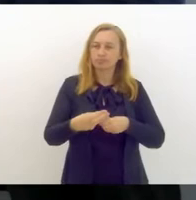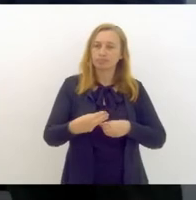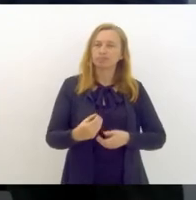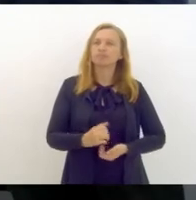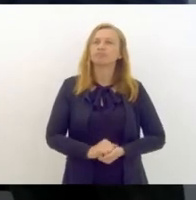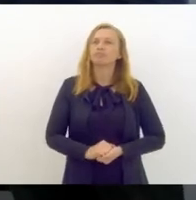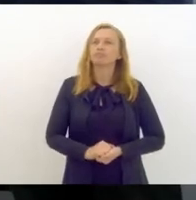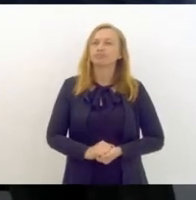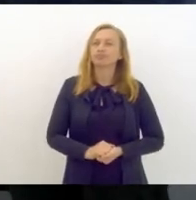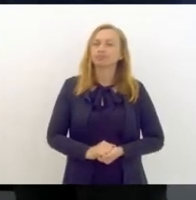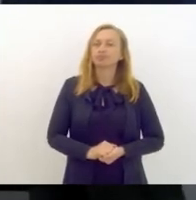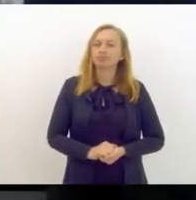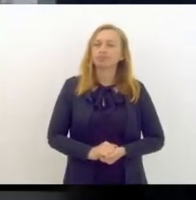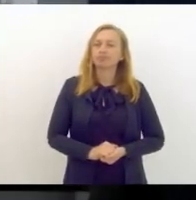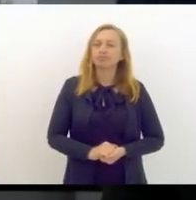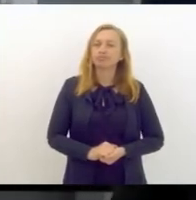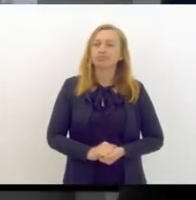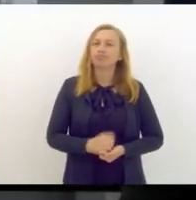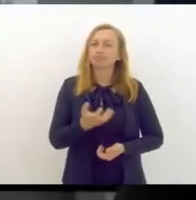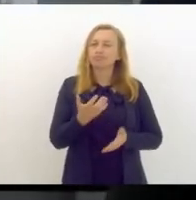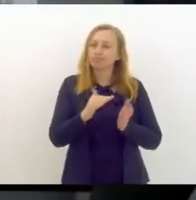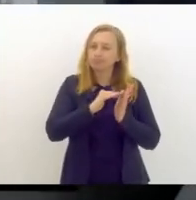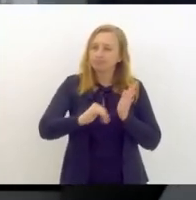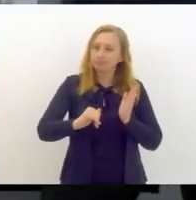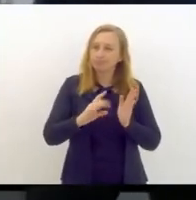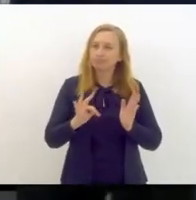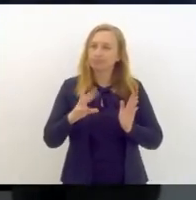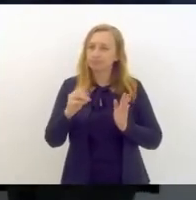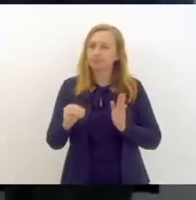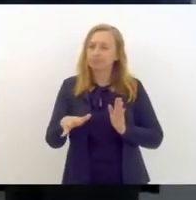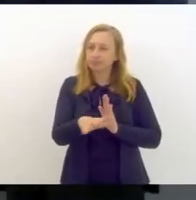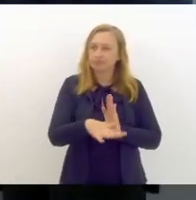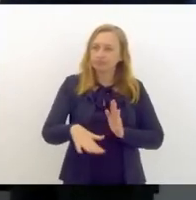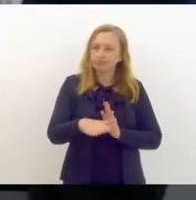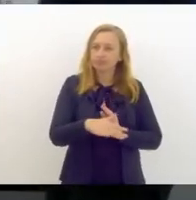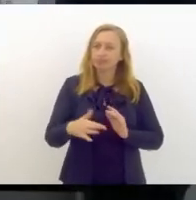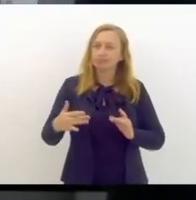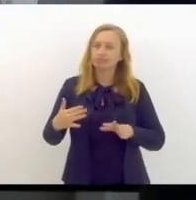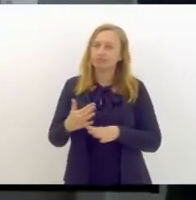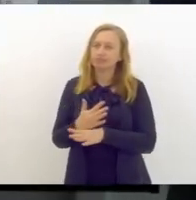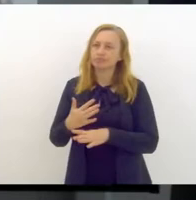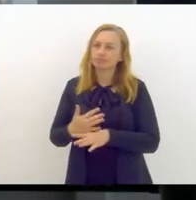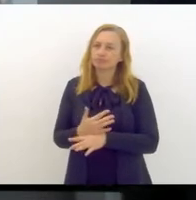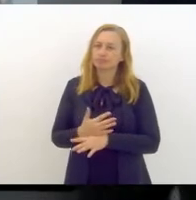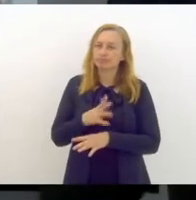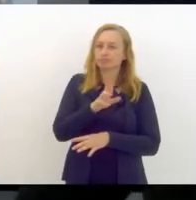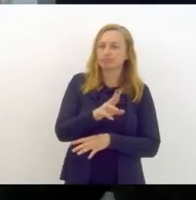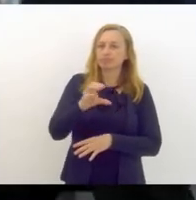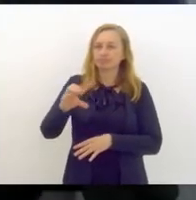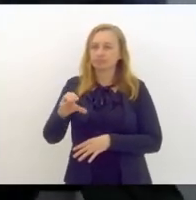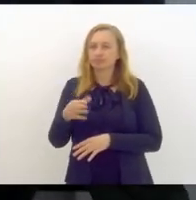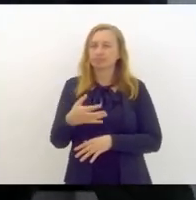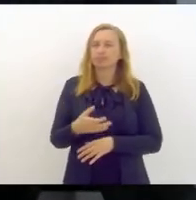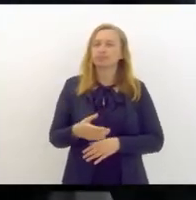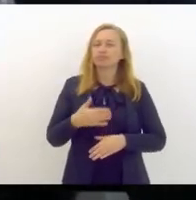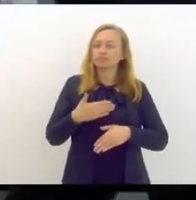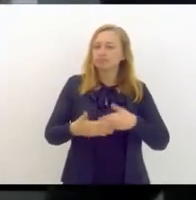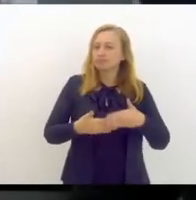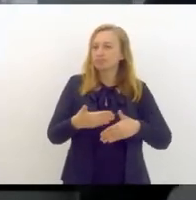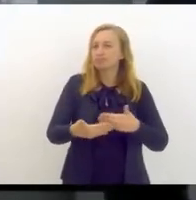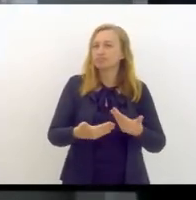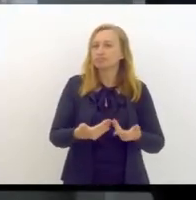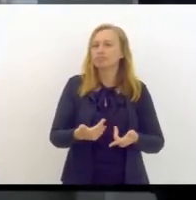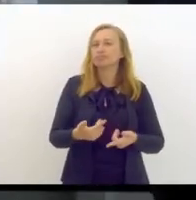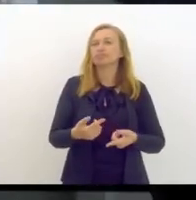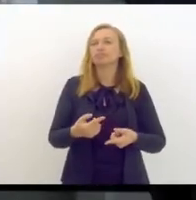baixo impacto. A gente quer retirar toda a área urbana consolidada dentro dos limites da UC. Então, foi um processo longo